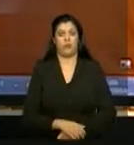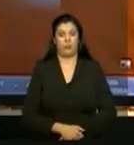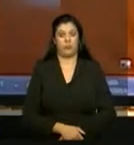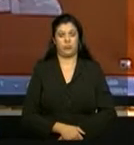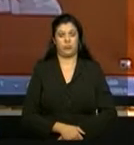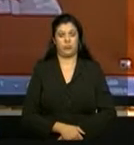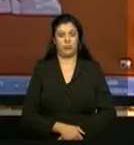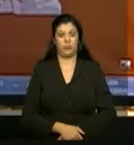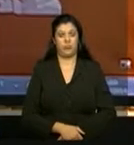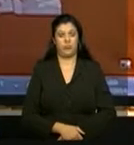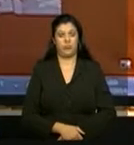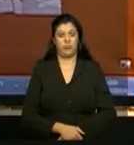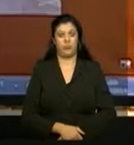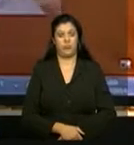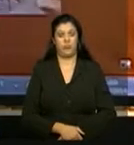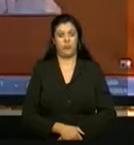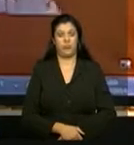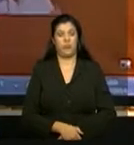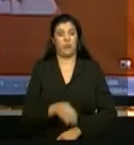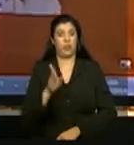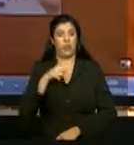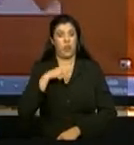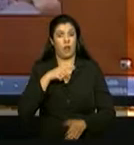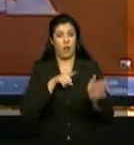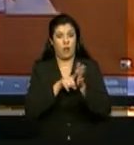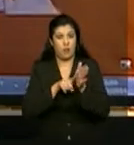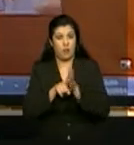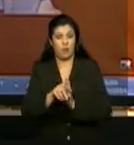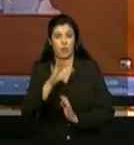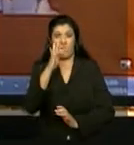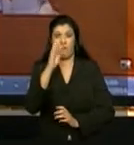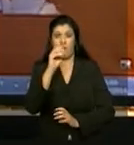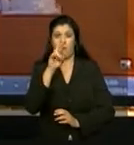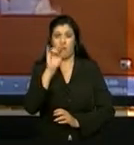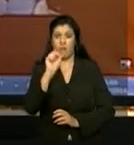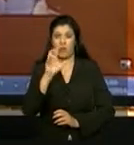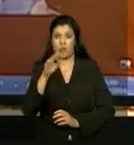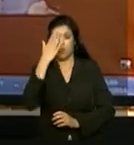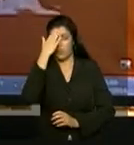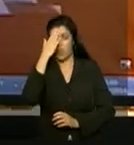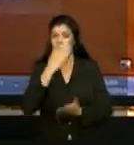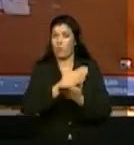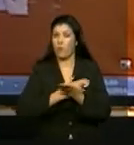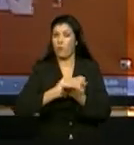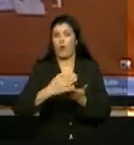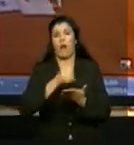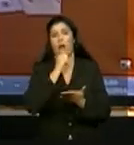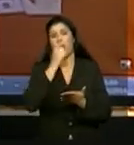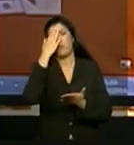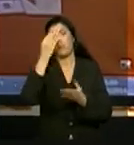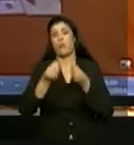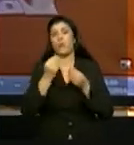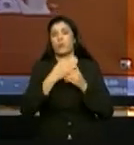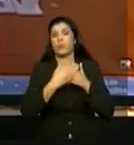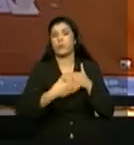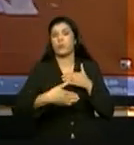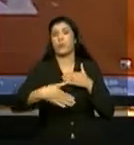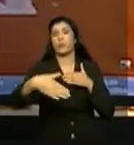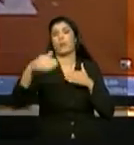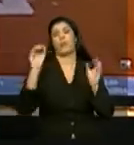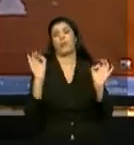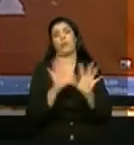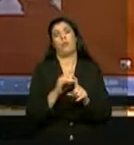e não libertem as influências você sabe quando você começa e não se sabe quando você termina porque depende